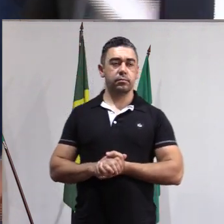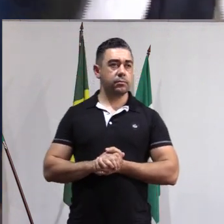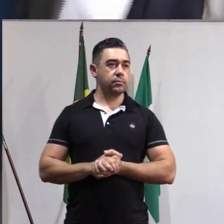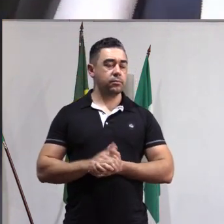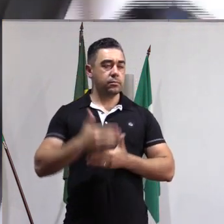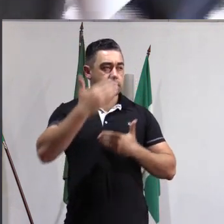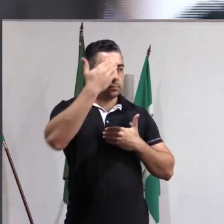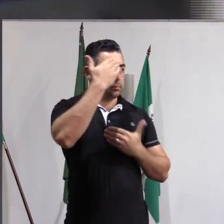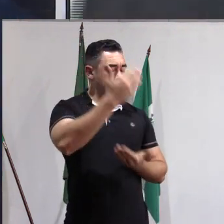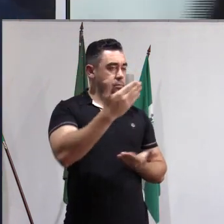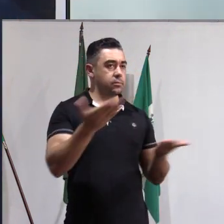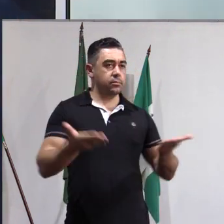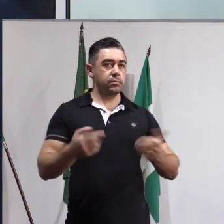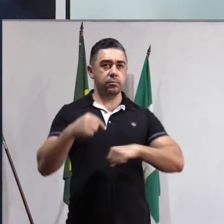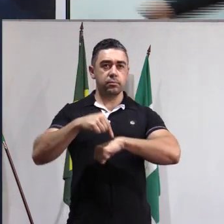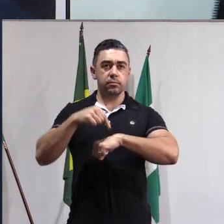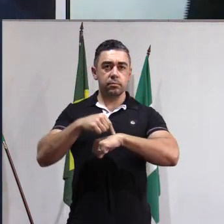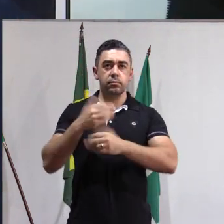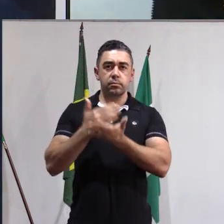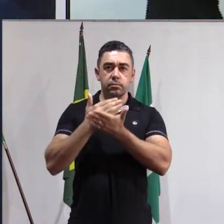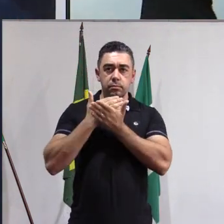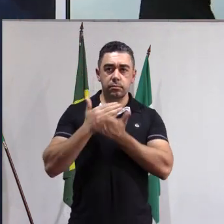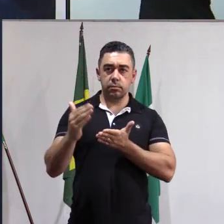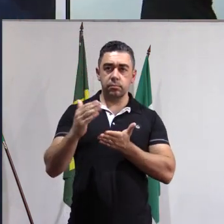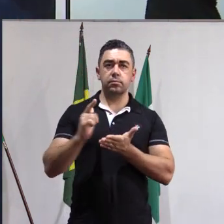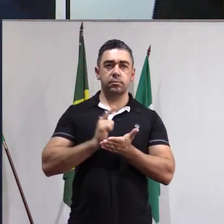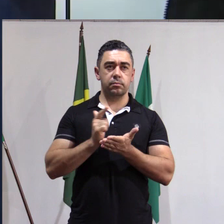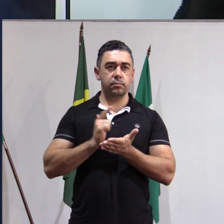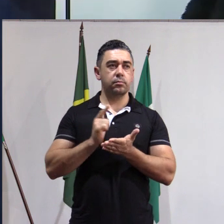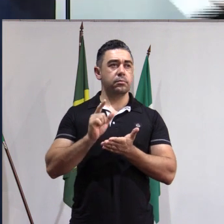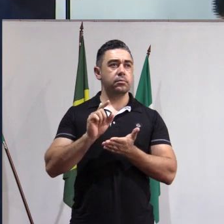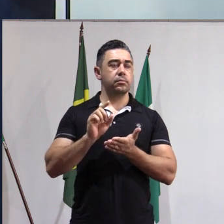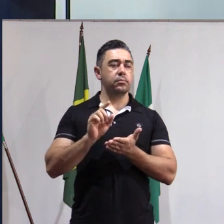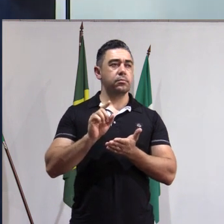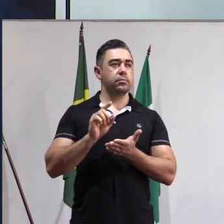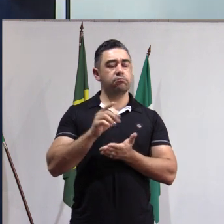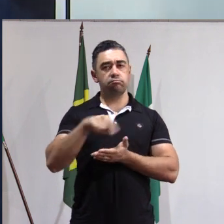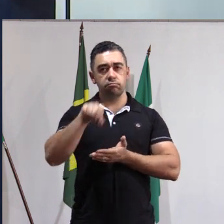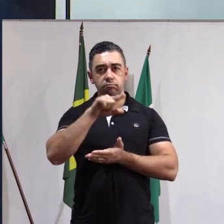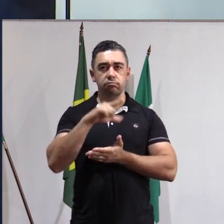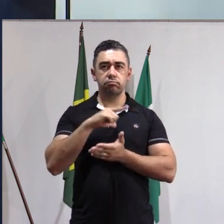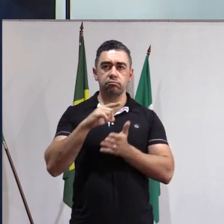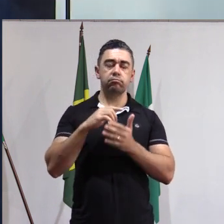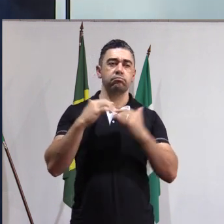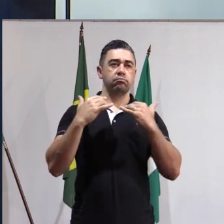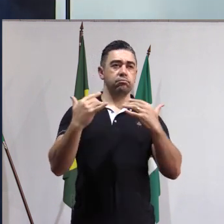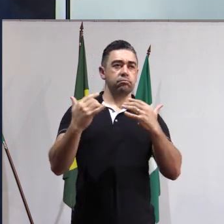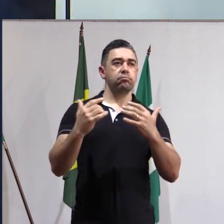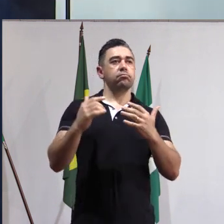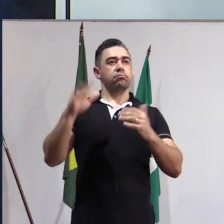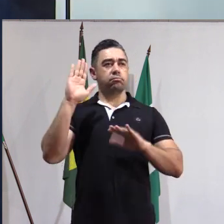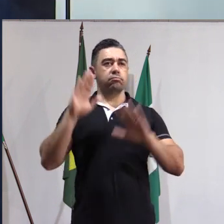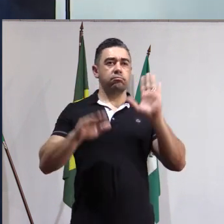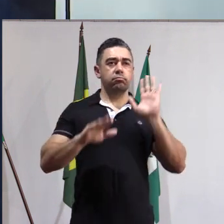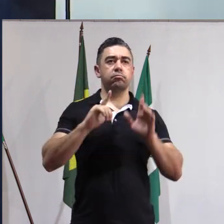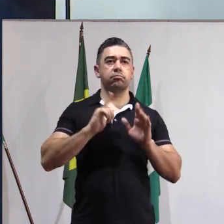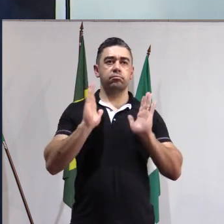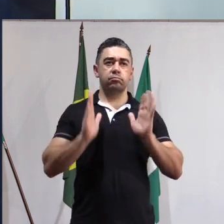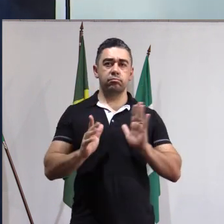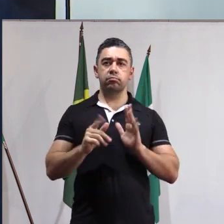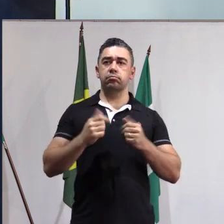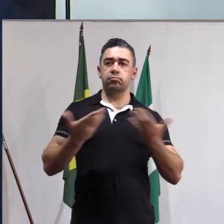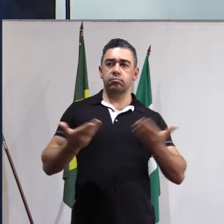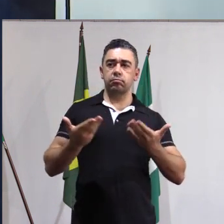Obrigado. Nesse momento, a gente começa efetivamente as manifestações inicialmente previstas nessa